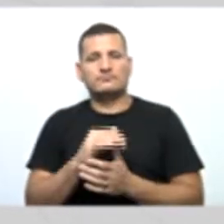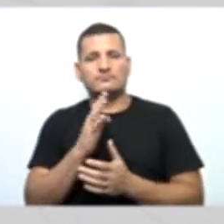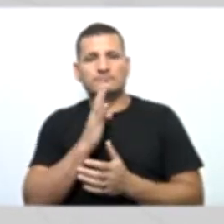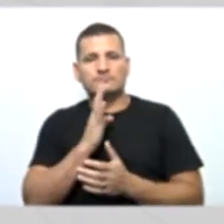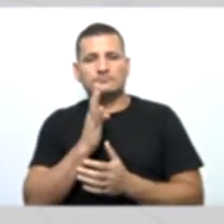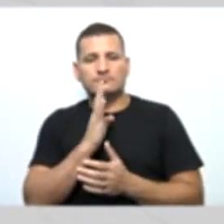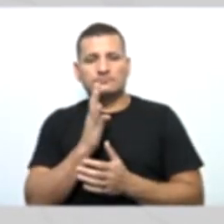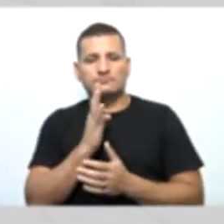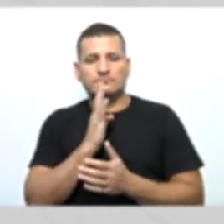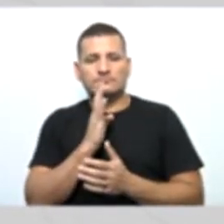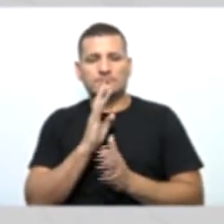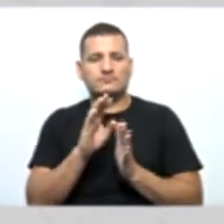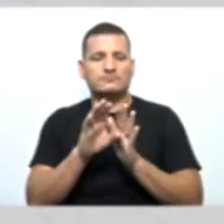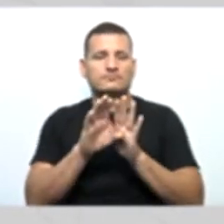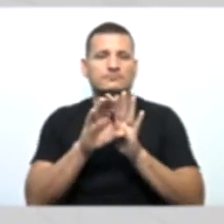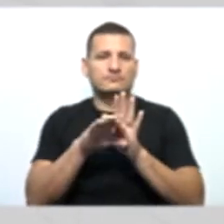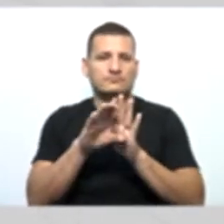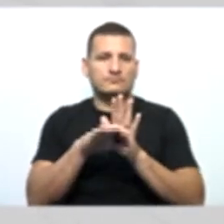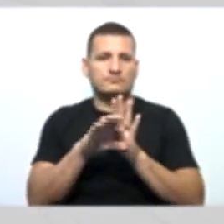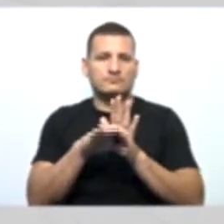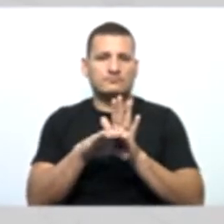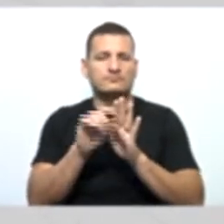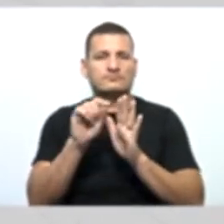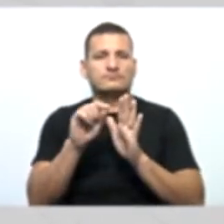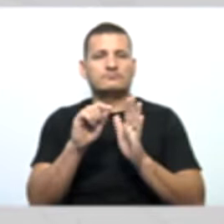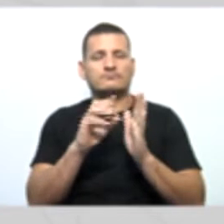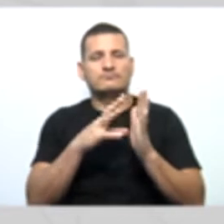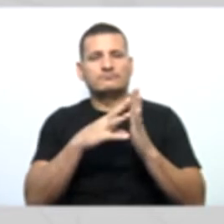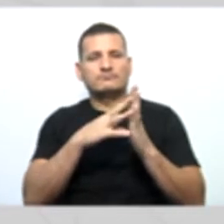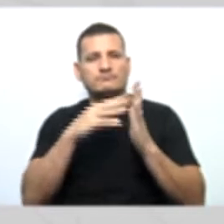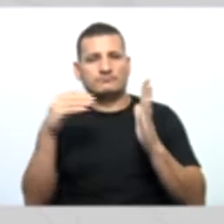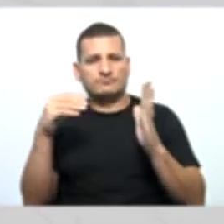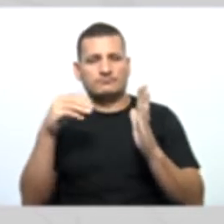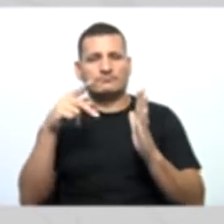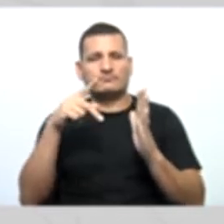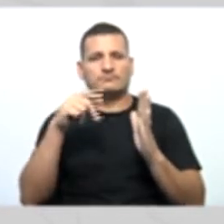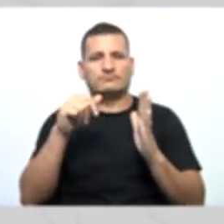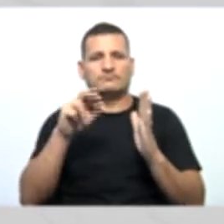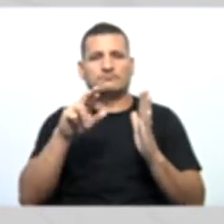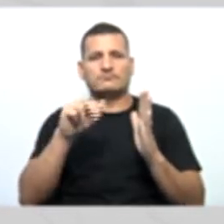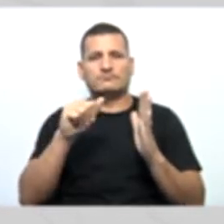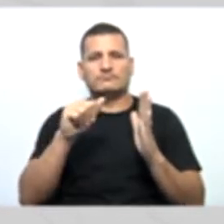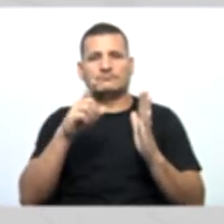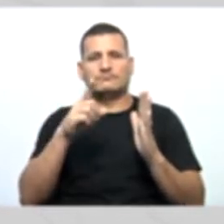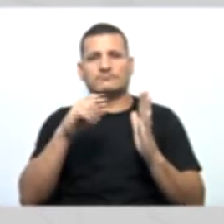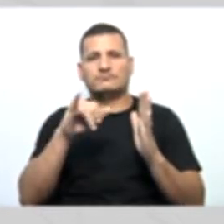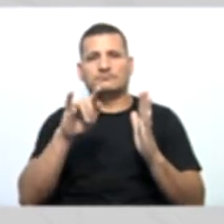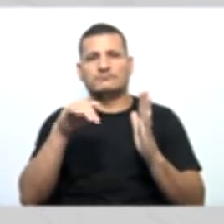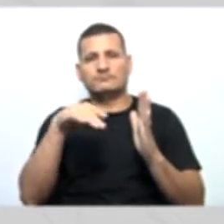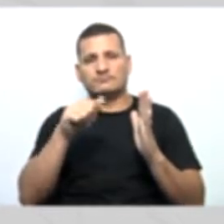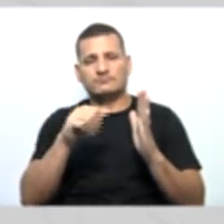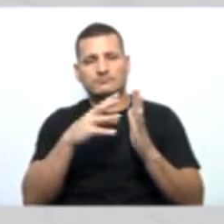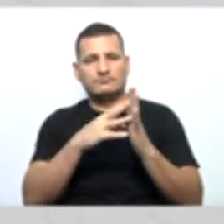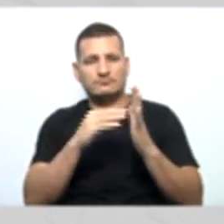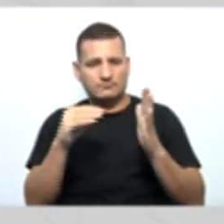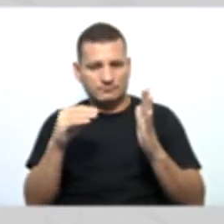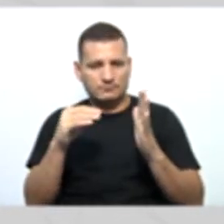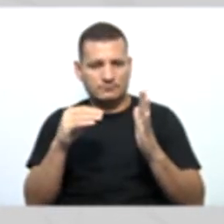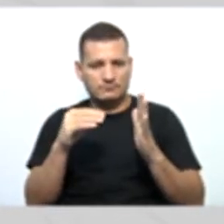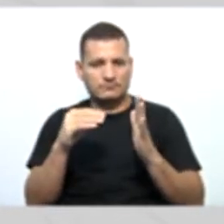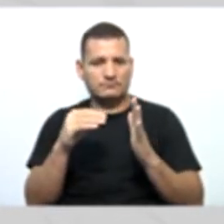conhecer o conceito de paradigma. Conhecer os conceitos de paradigma na